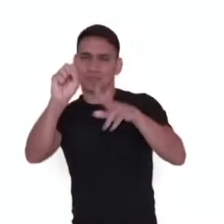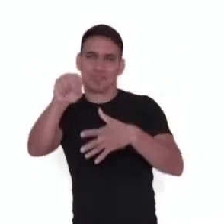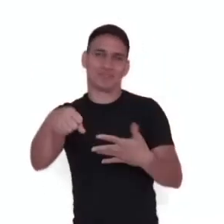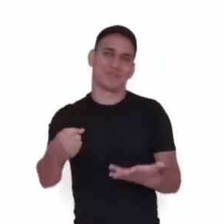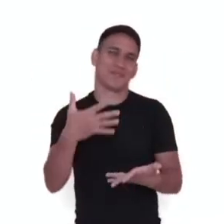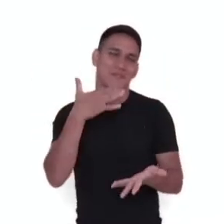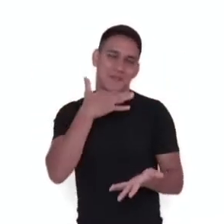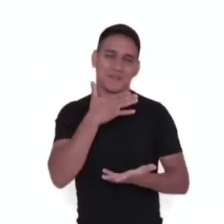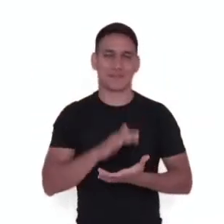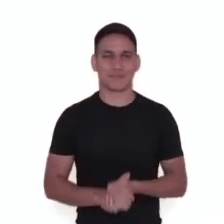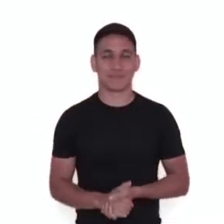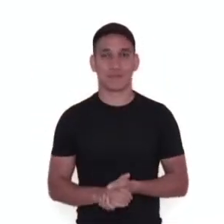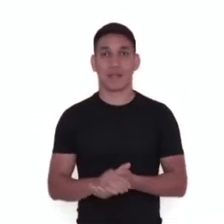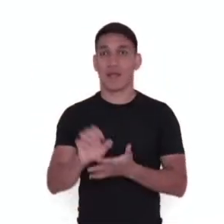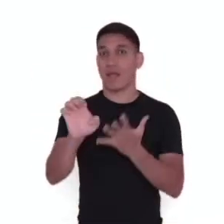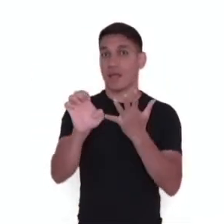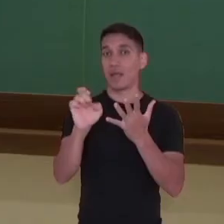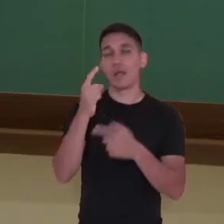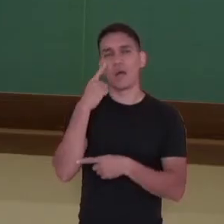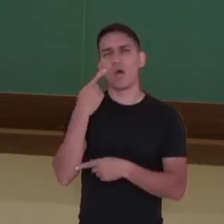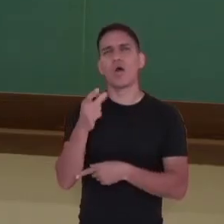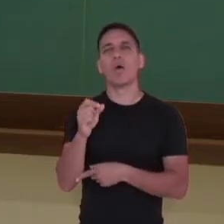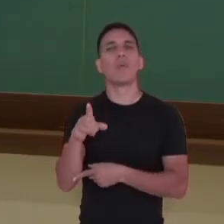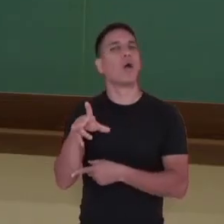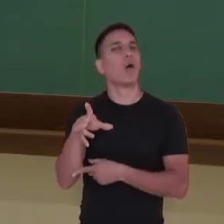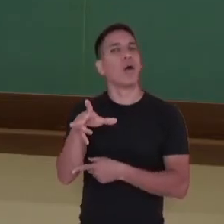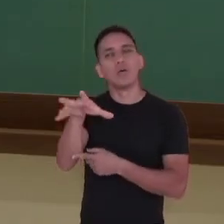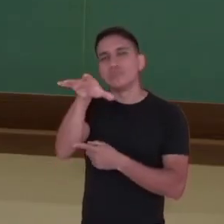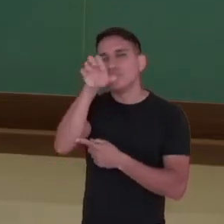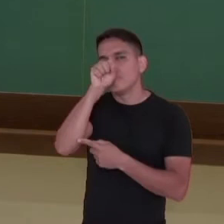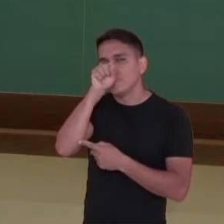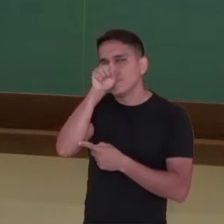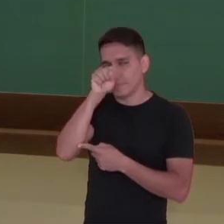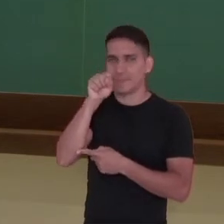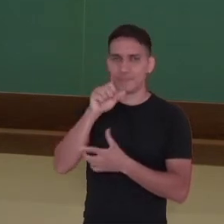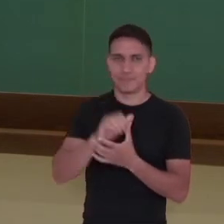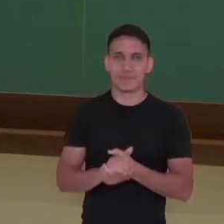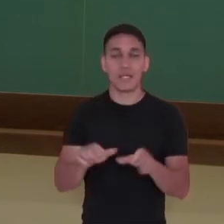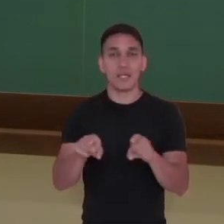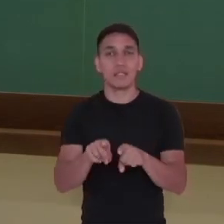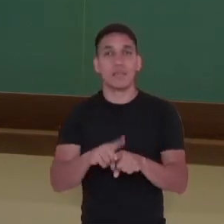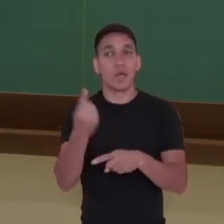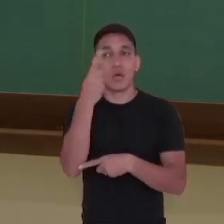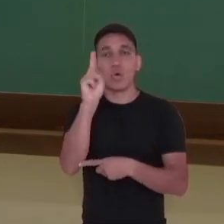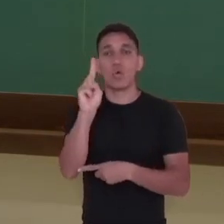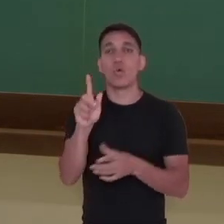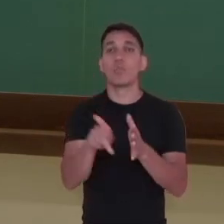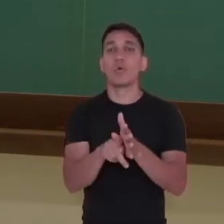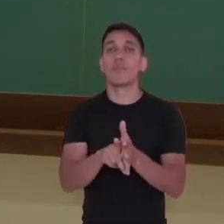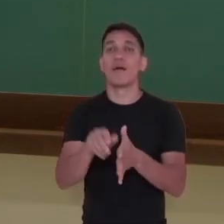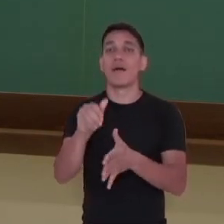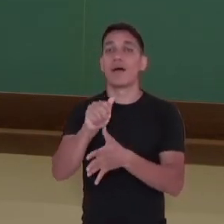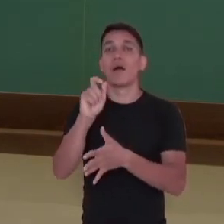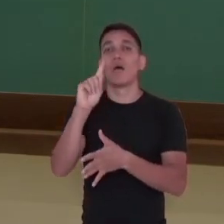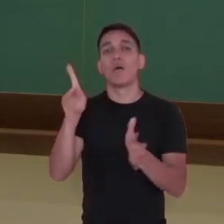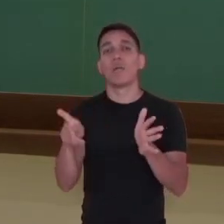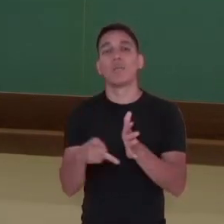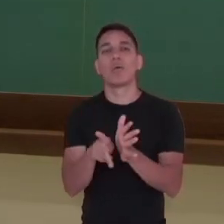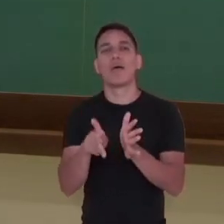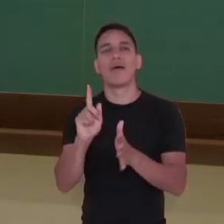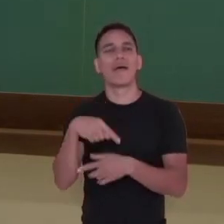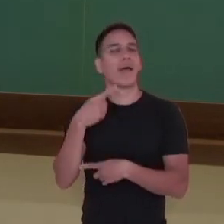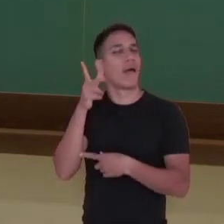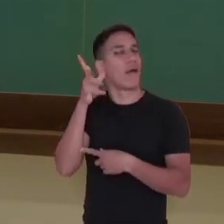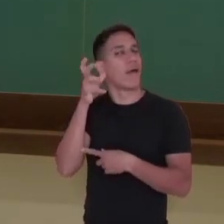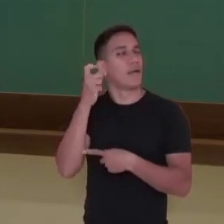olhos. Letra E para o olfato, o nosso nariz. E por último, letra A, as orelhas